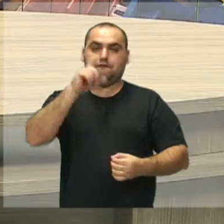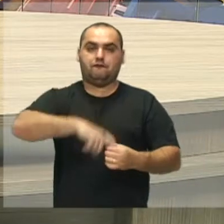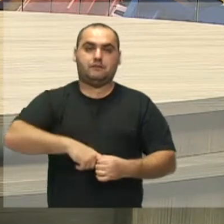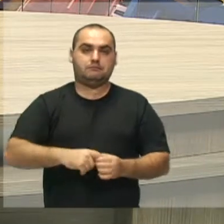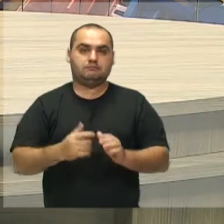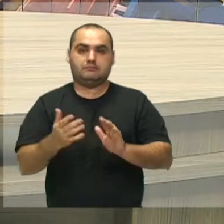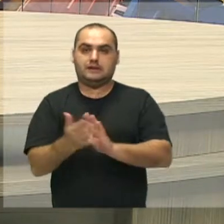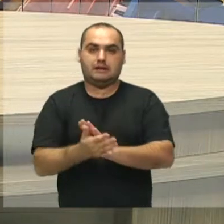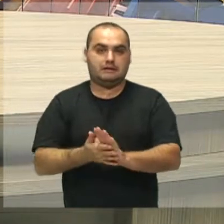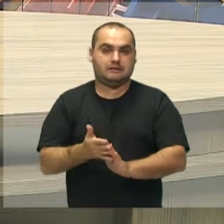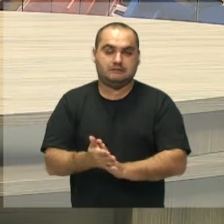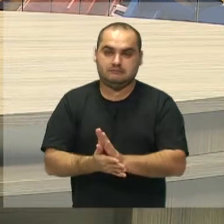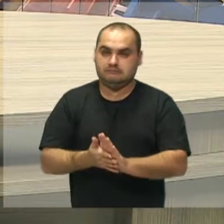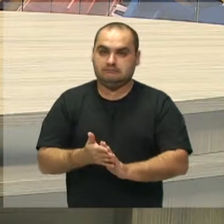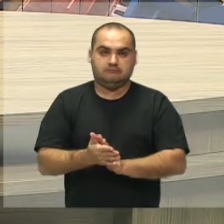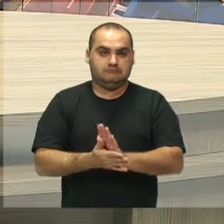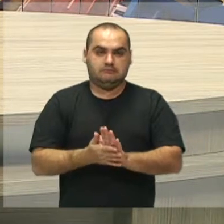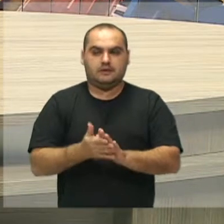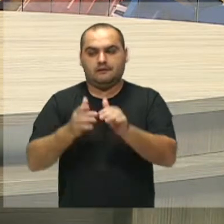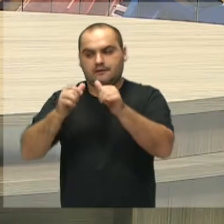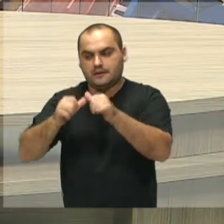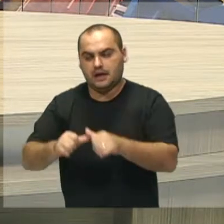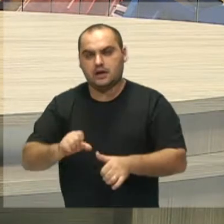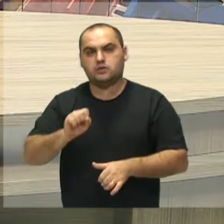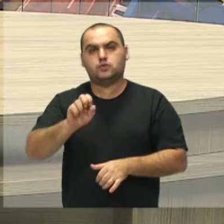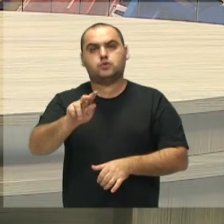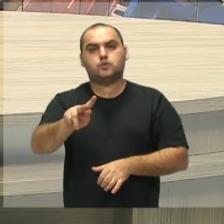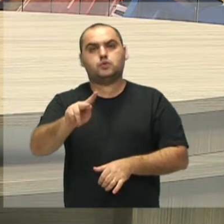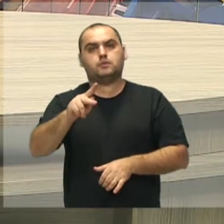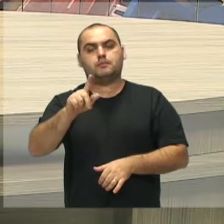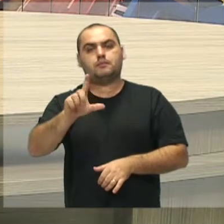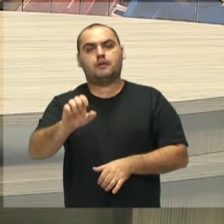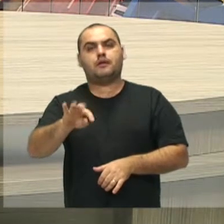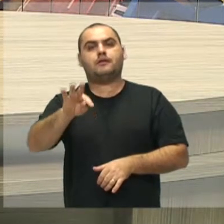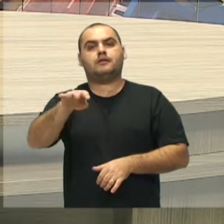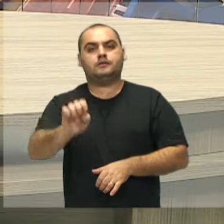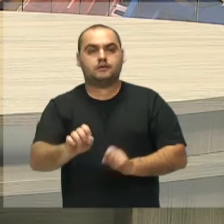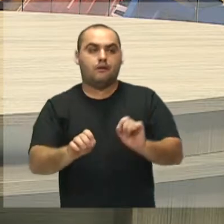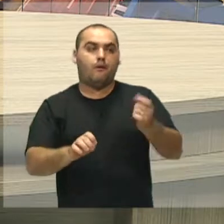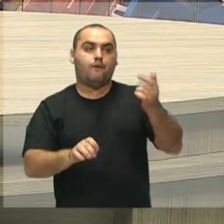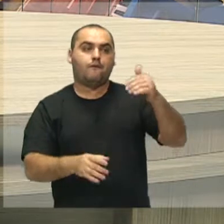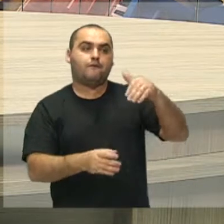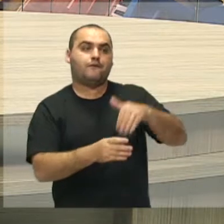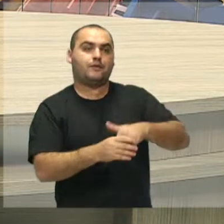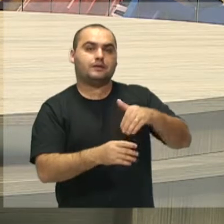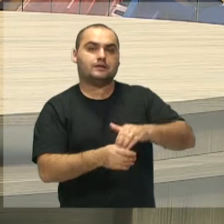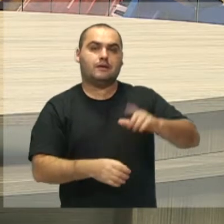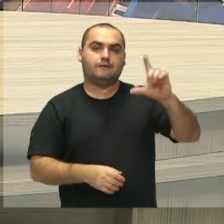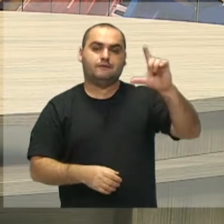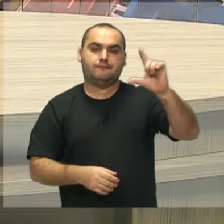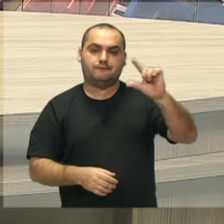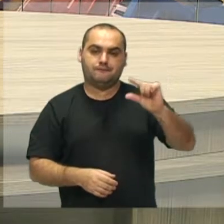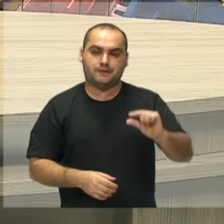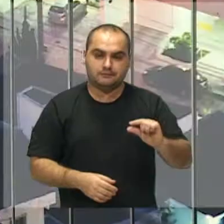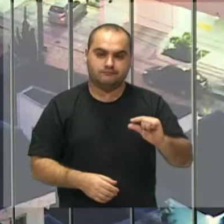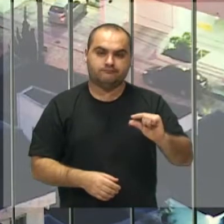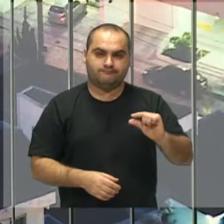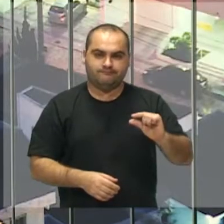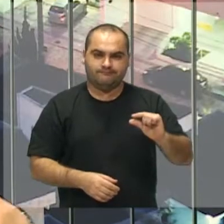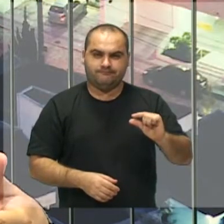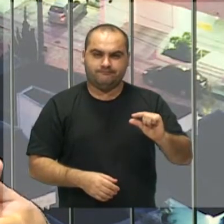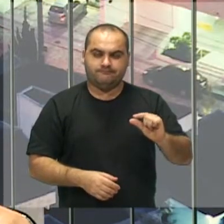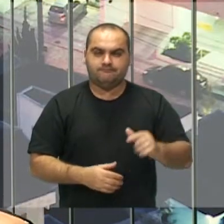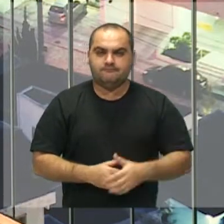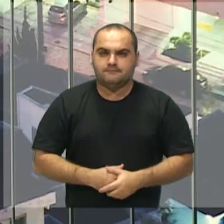forma direta, né? Ficaram em suplência ou alguns até tiveram uma votação muito baixa, muito aquém da esperada. O que